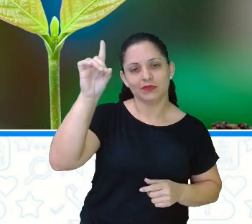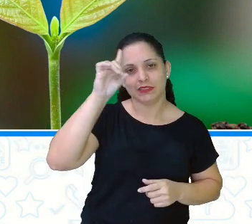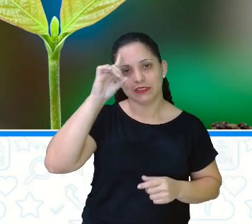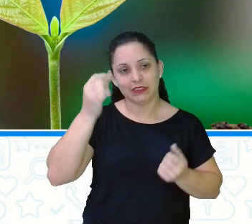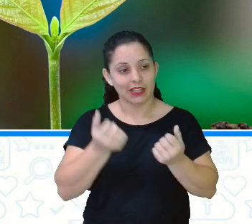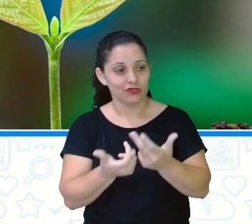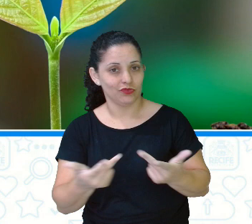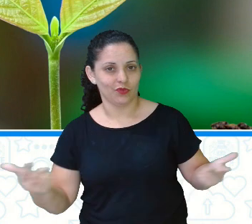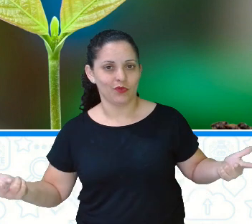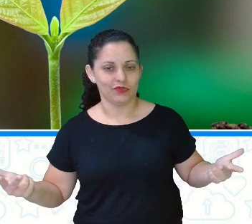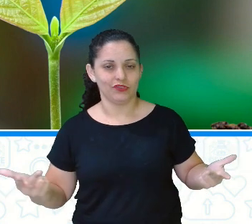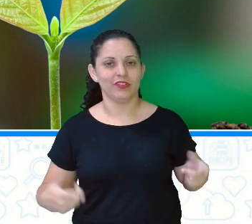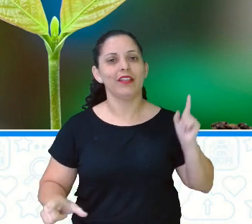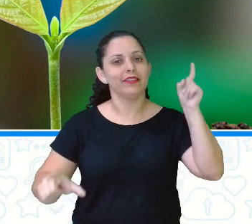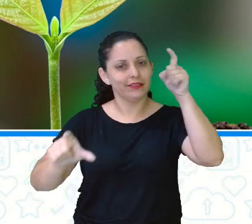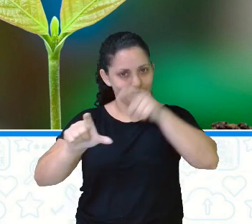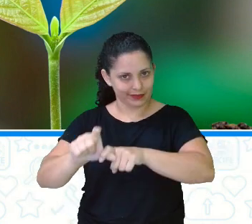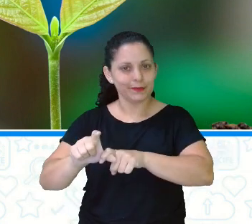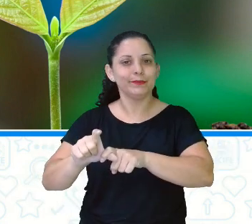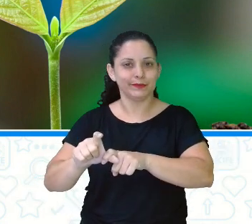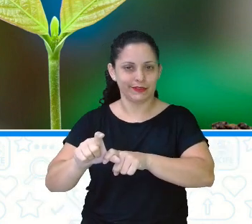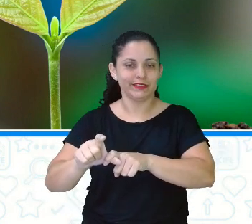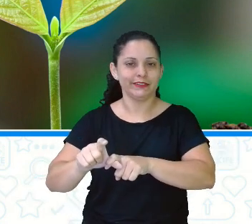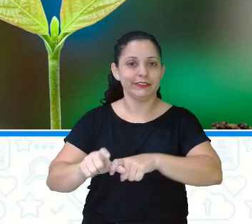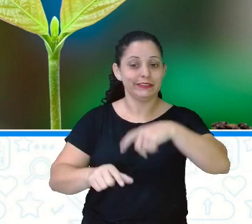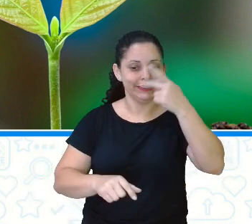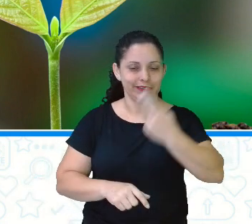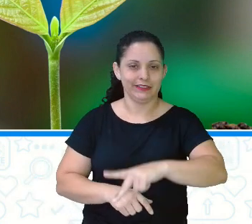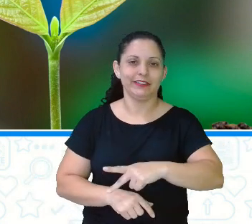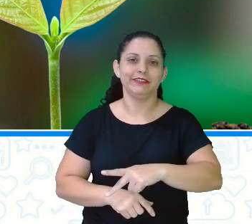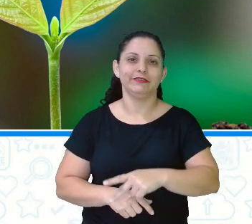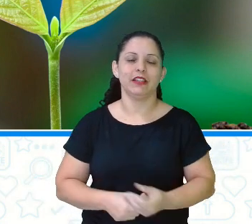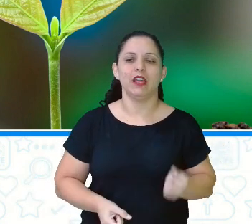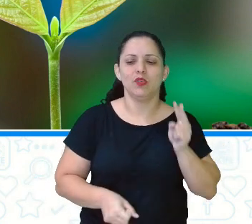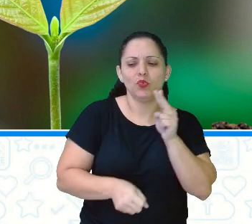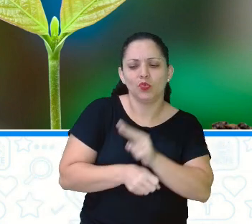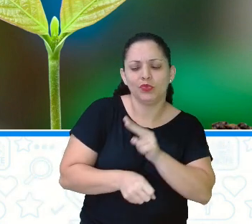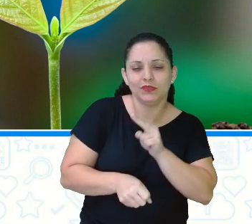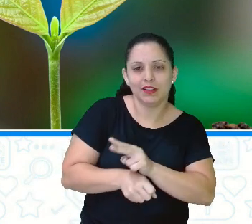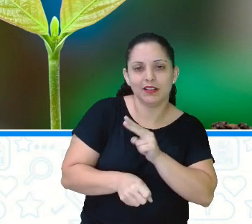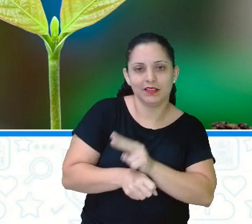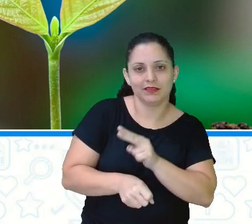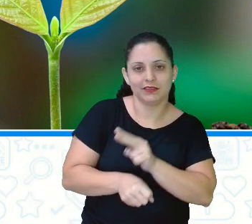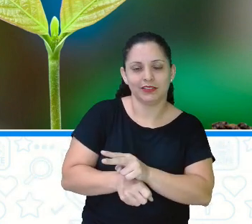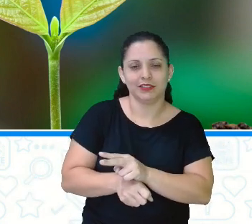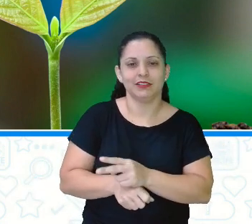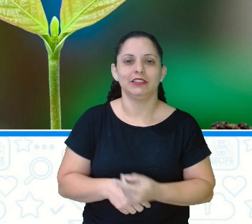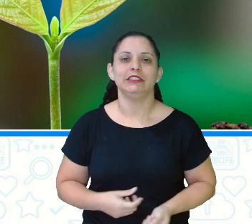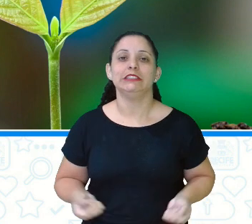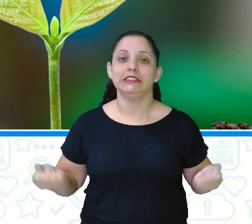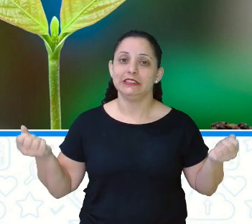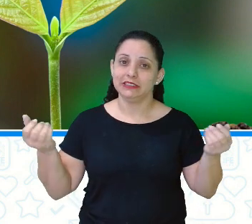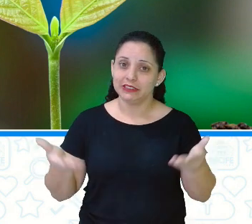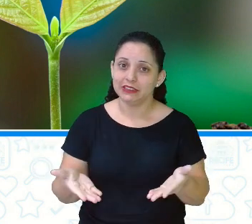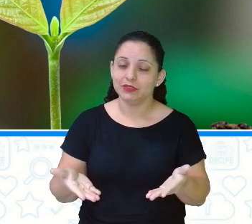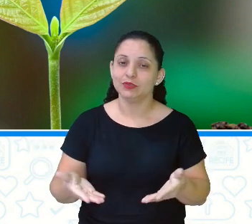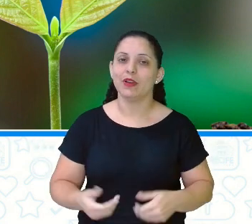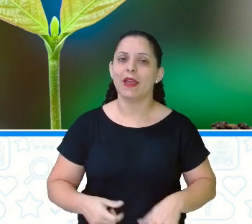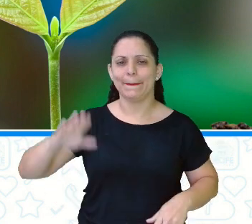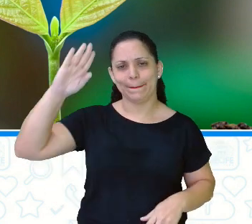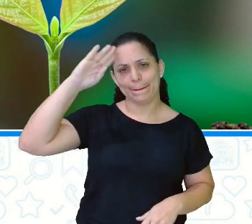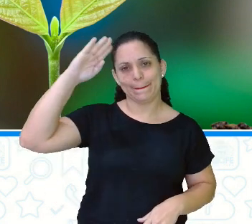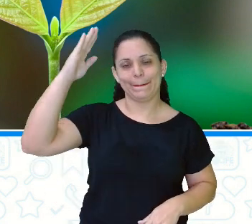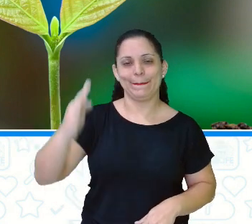depende diretamente ou indiretamente dele. Preservar o meio ambiente dessa forma se torna um dos